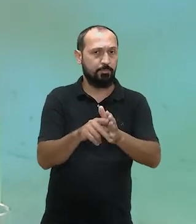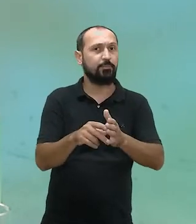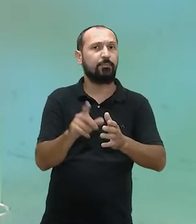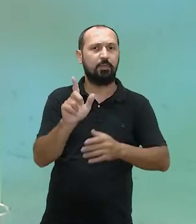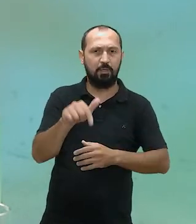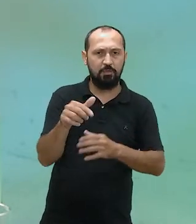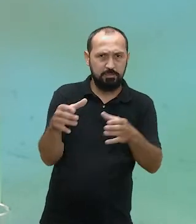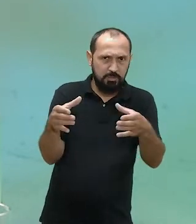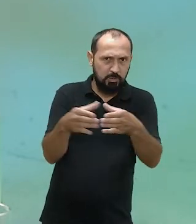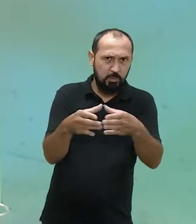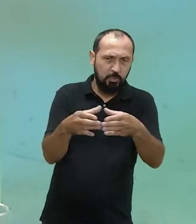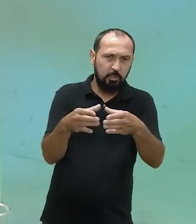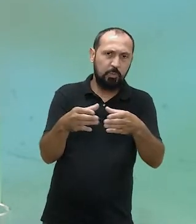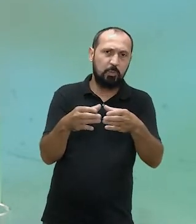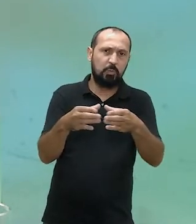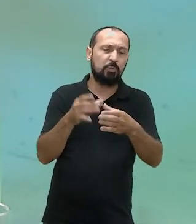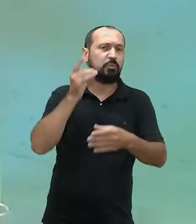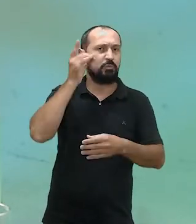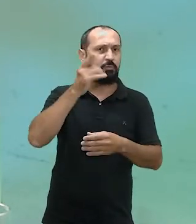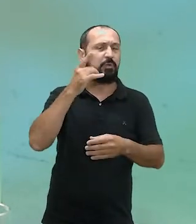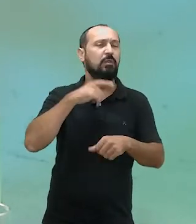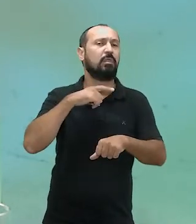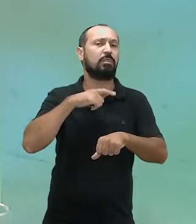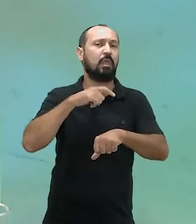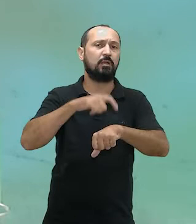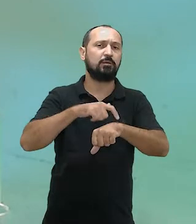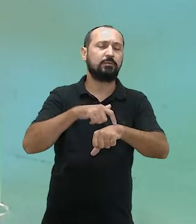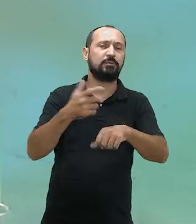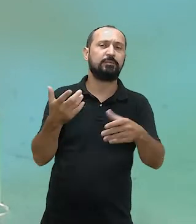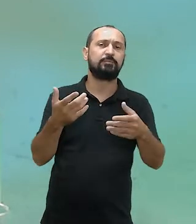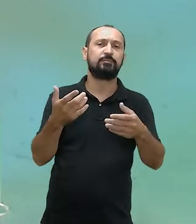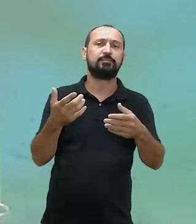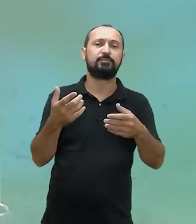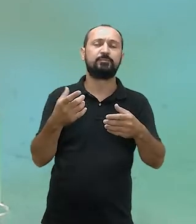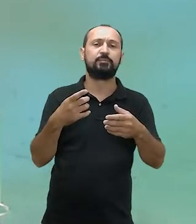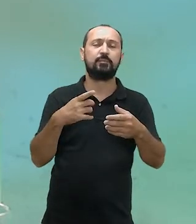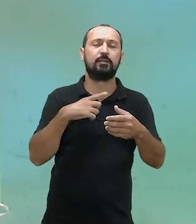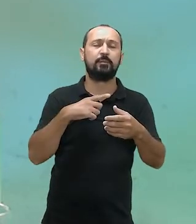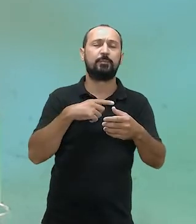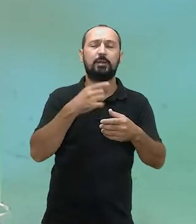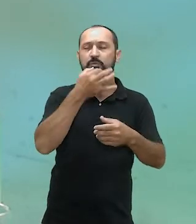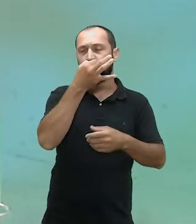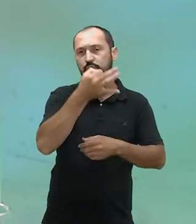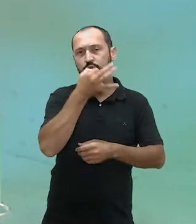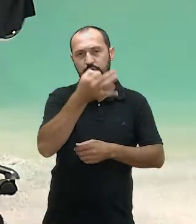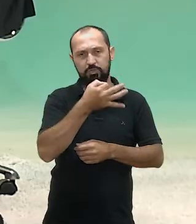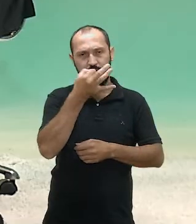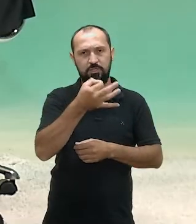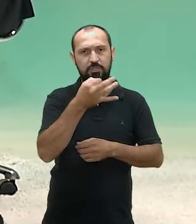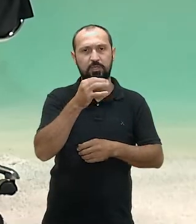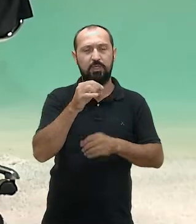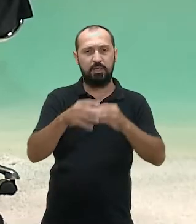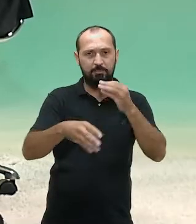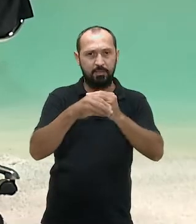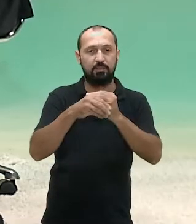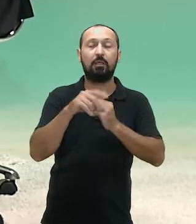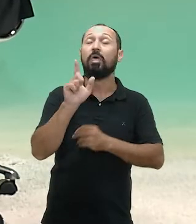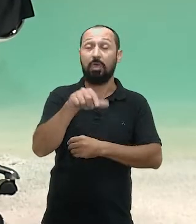né? É nessa comissão que os parlamentares têm esse espaço para sugerir essas emendas, Tiago?